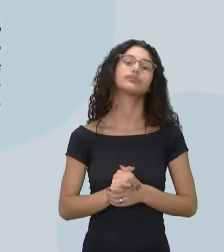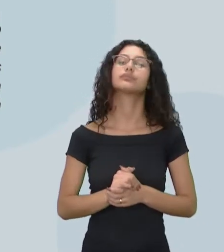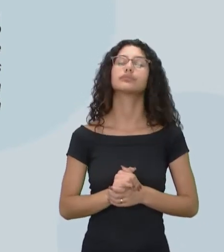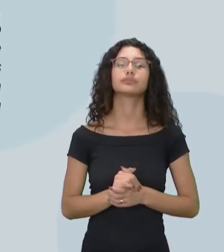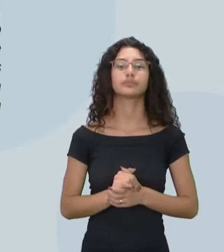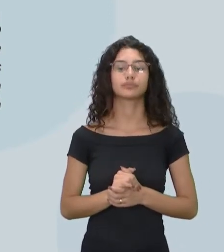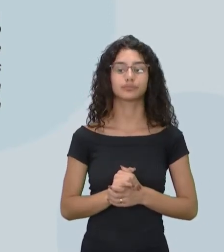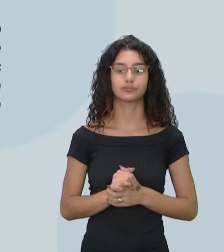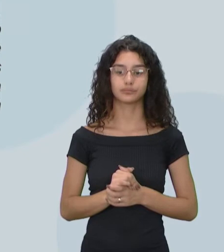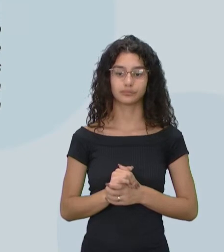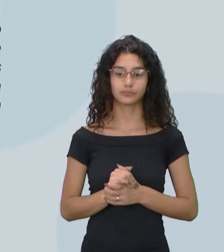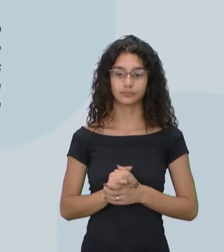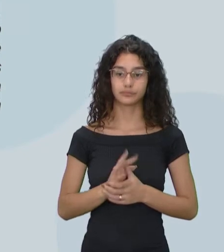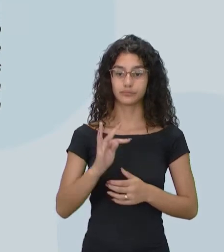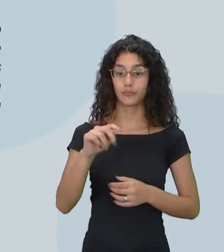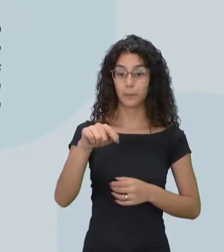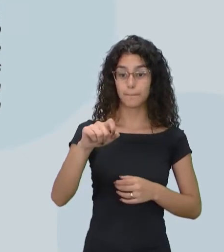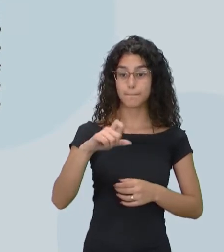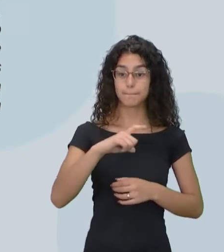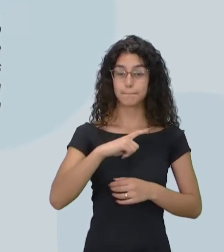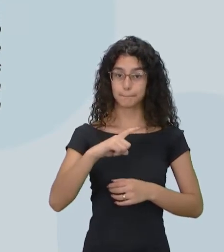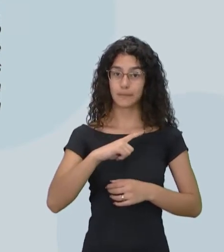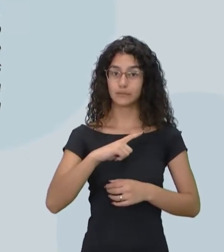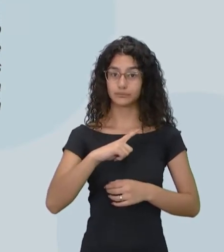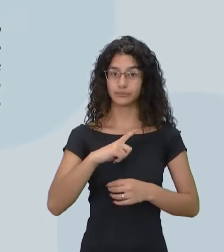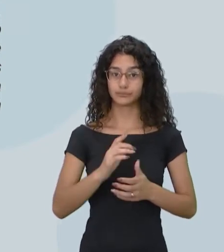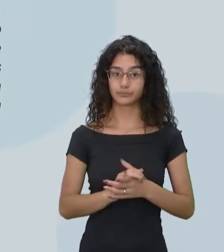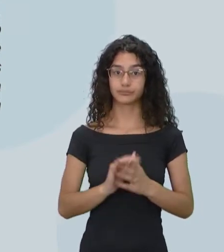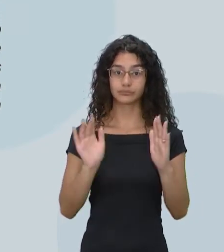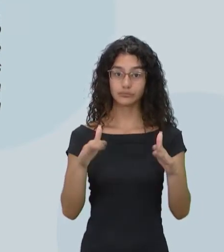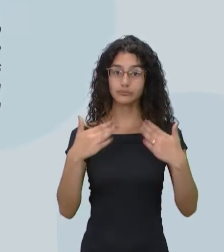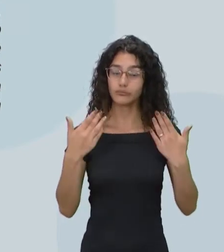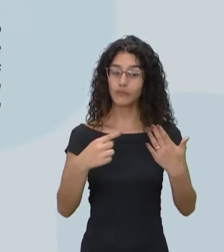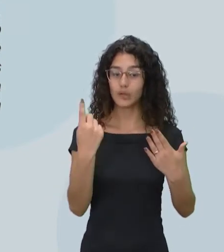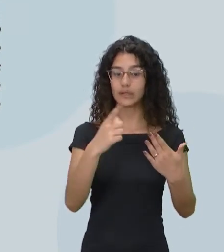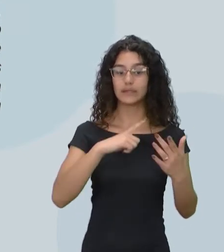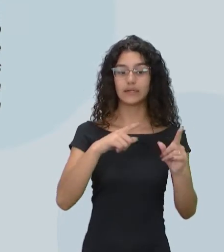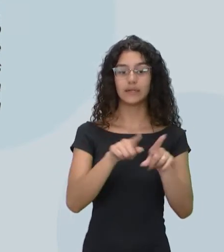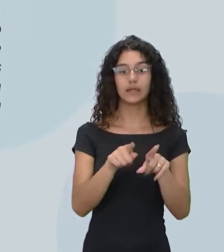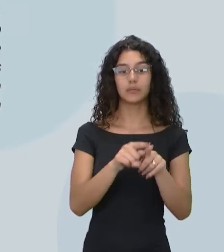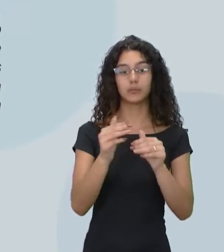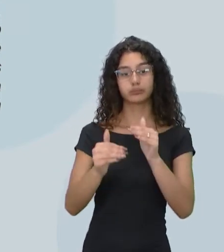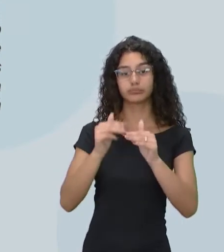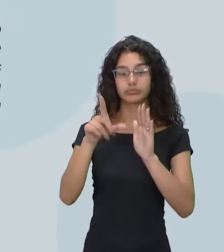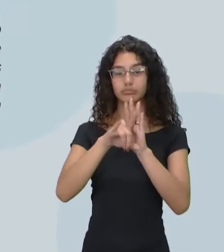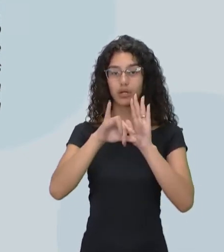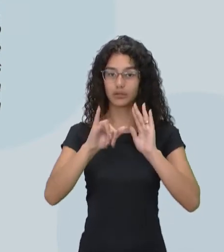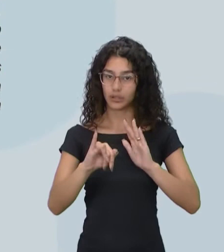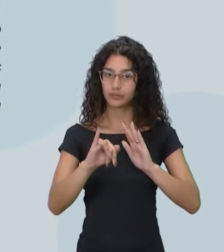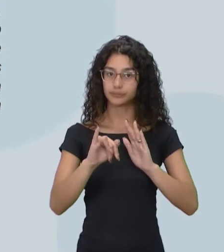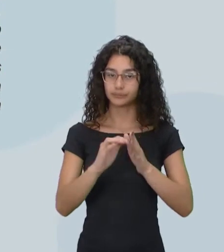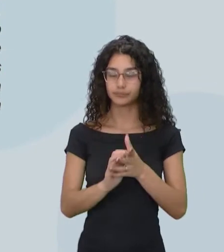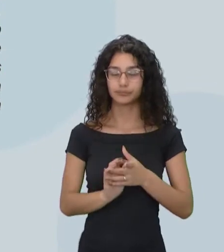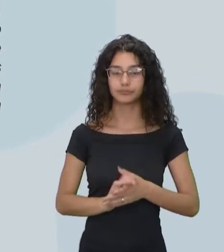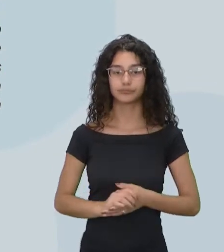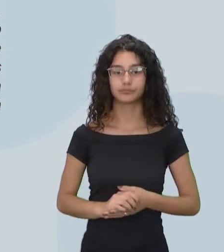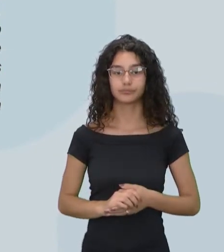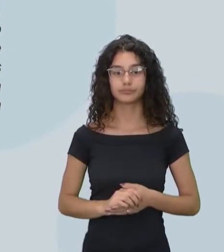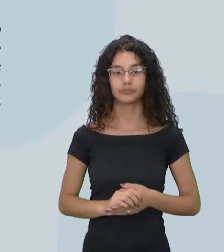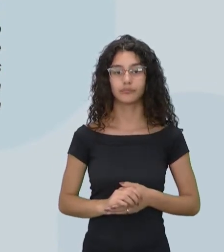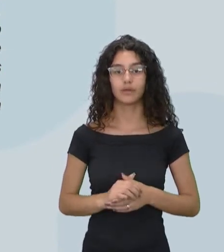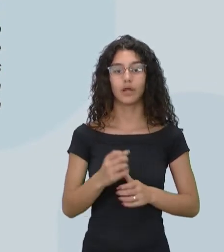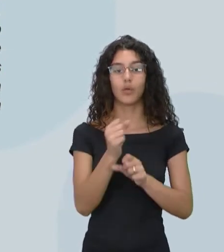resíduos em si, taxando-os perante isso. Aí a gente tem o decorrer das leis, que na